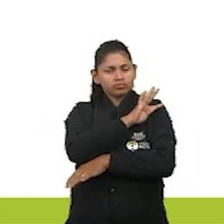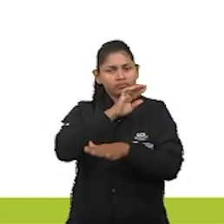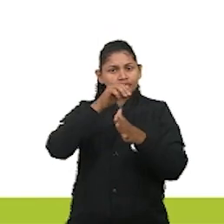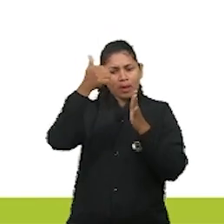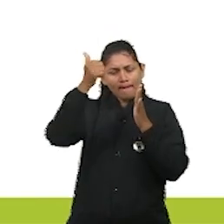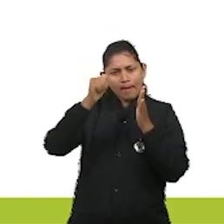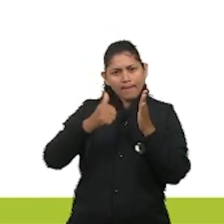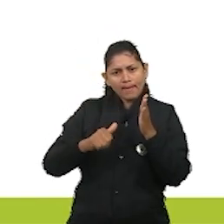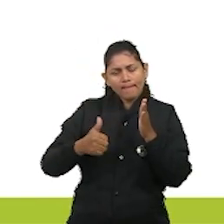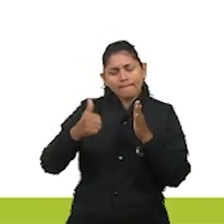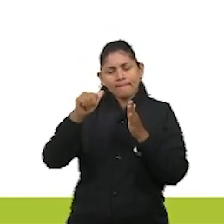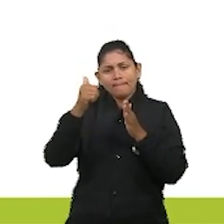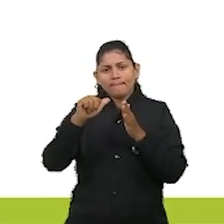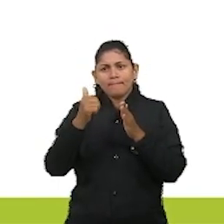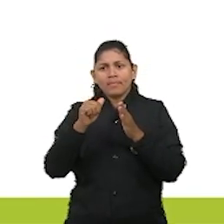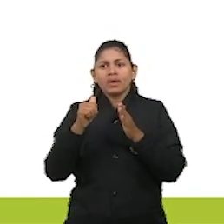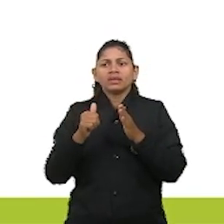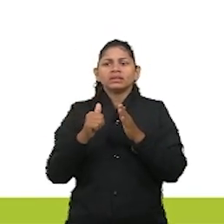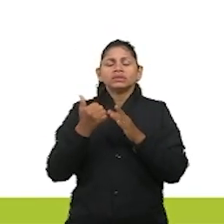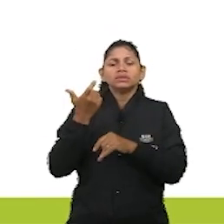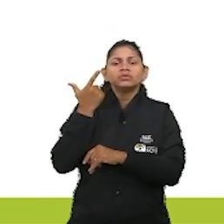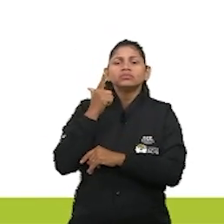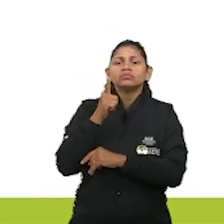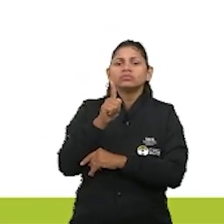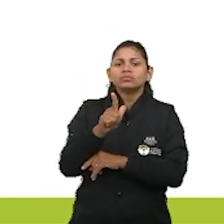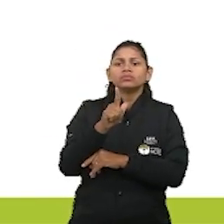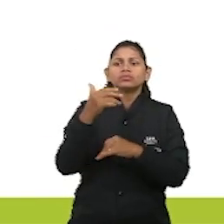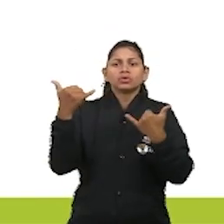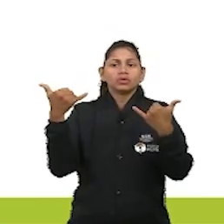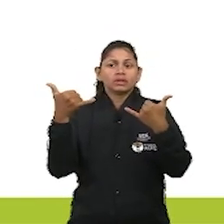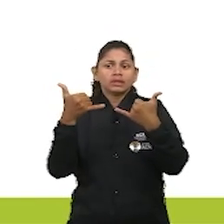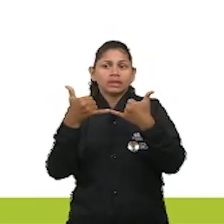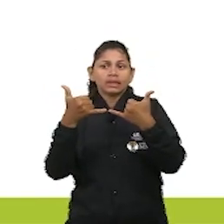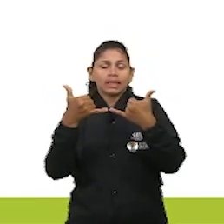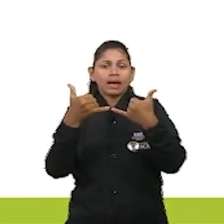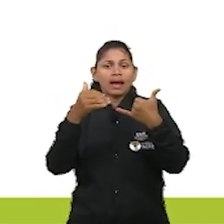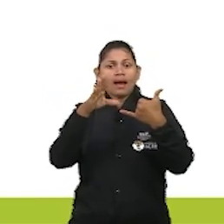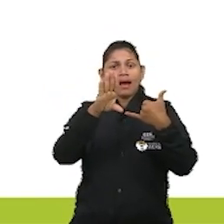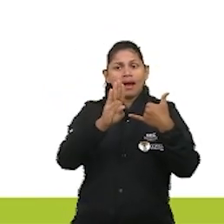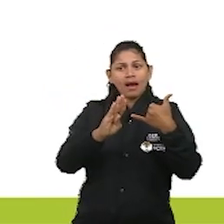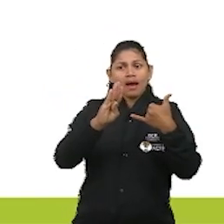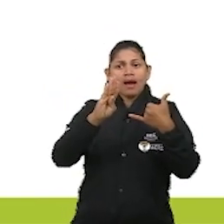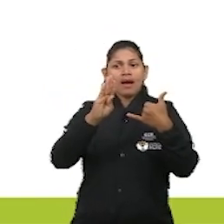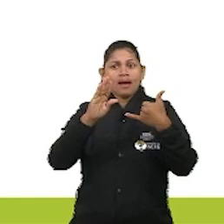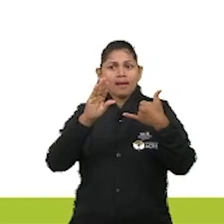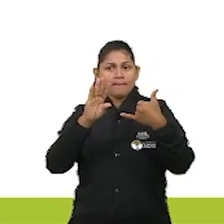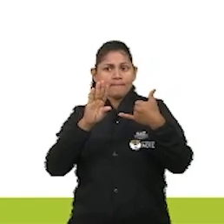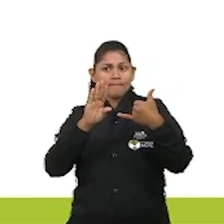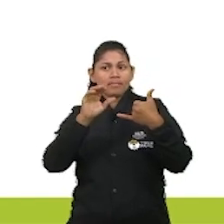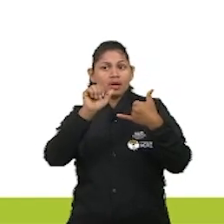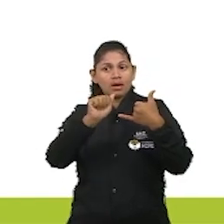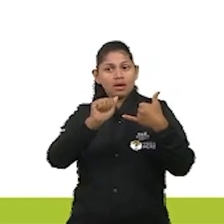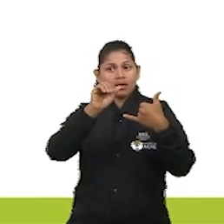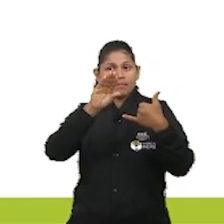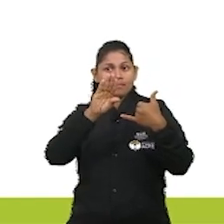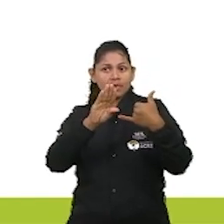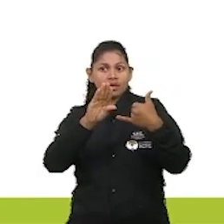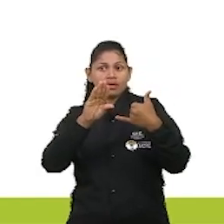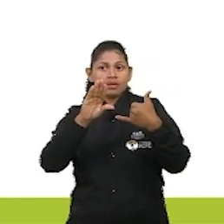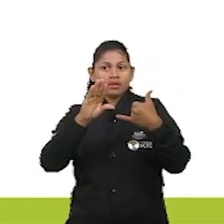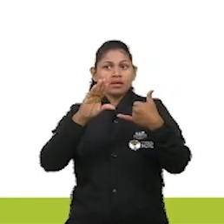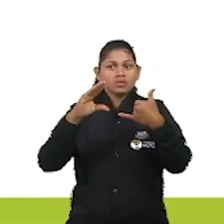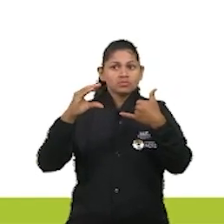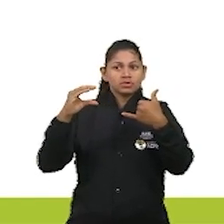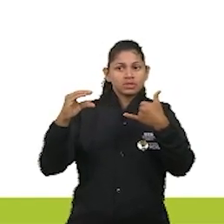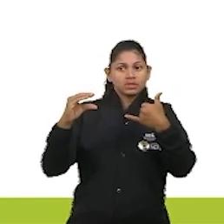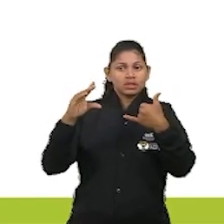do circuito para prever a corrente elétrica nos pontos A, B, C, D e E. Né? Na imagem a gente vê